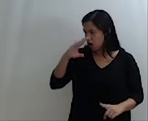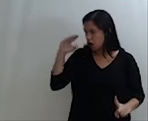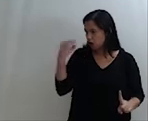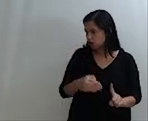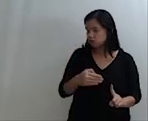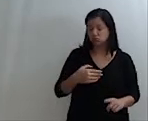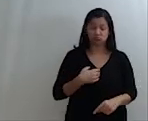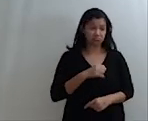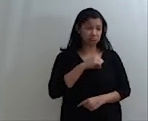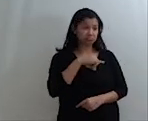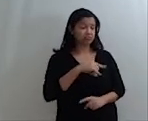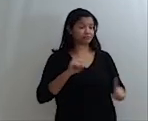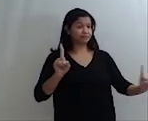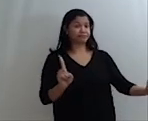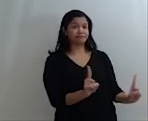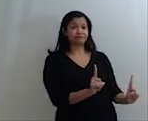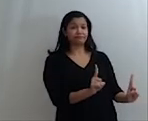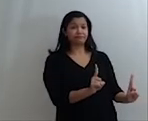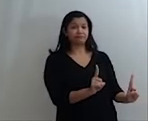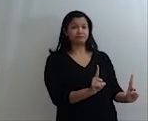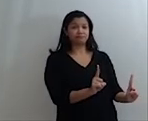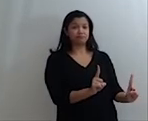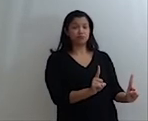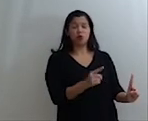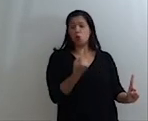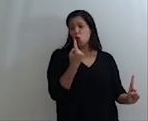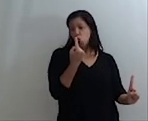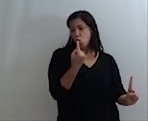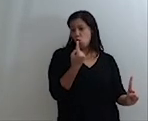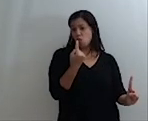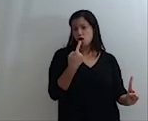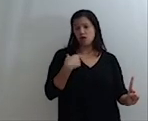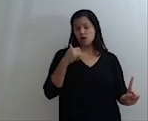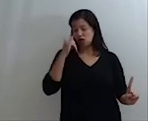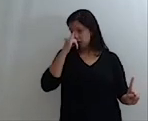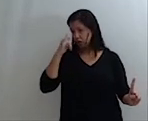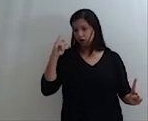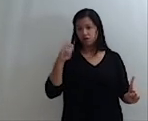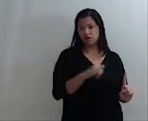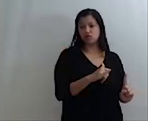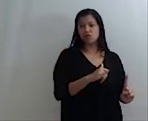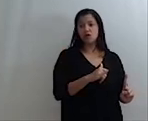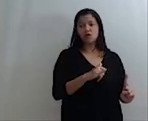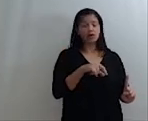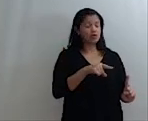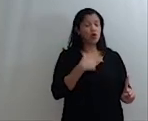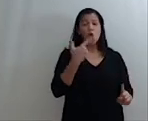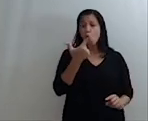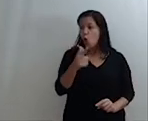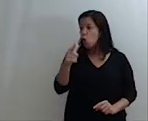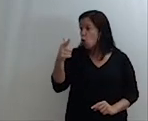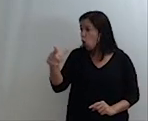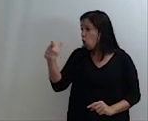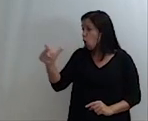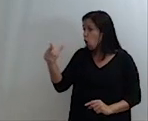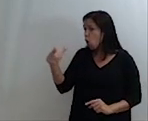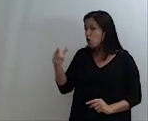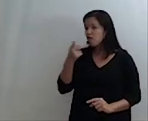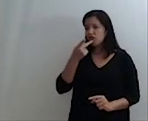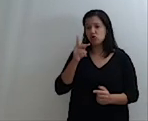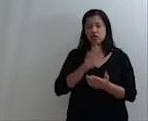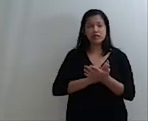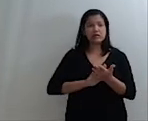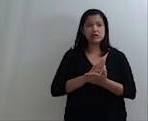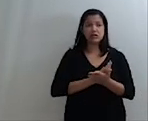feito como foi neste caso uma das vítimas confirmou as demais não a maioria das vítimas não confirmou em juízo até porque os